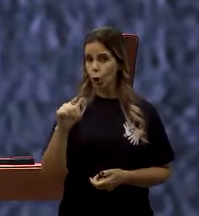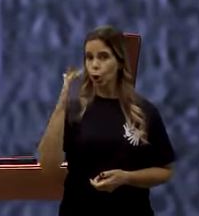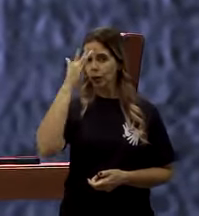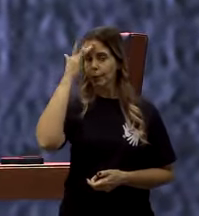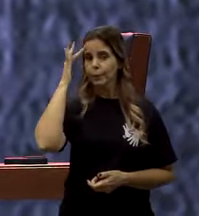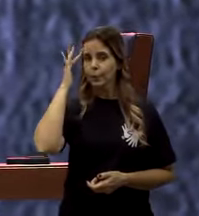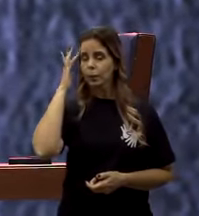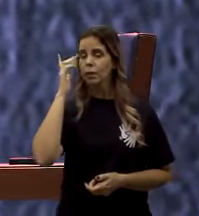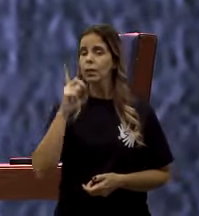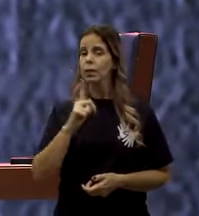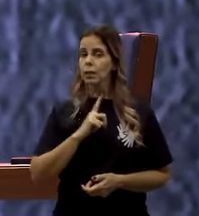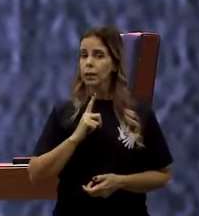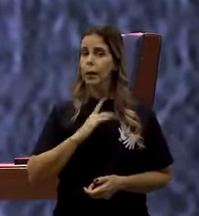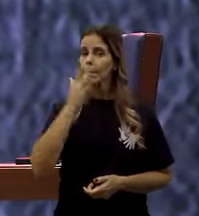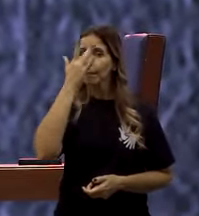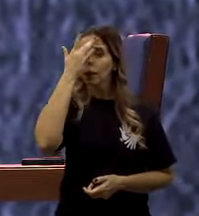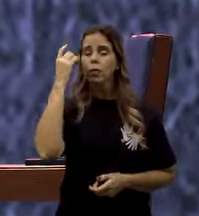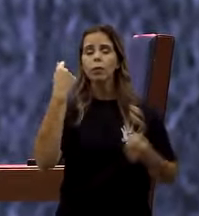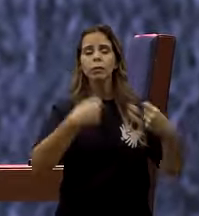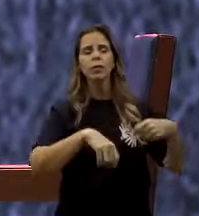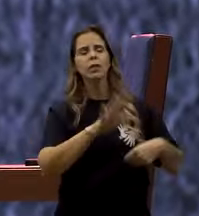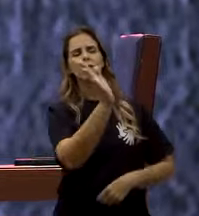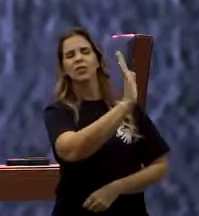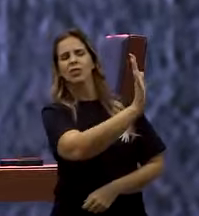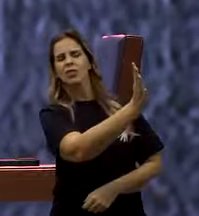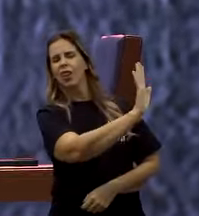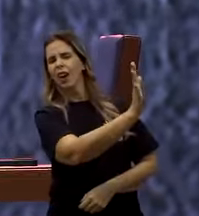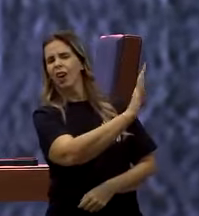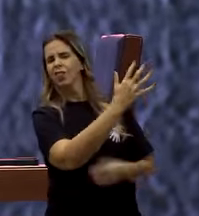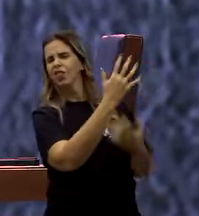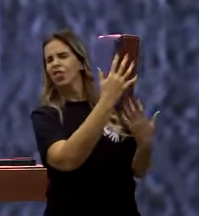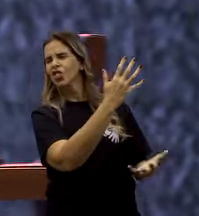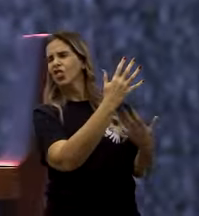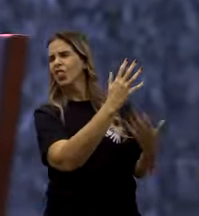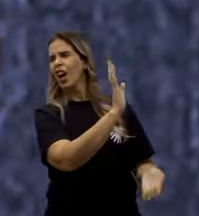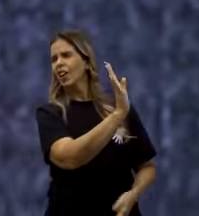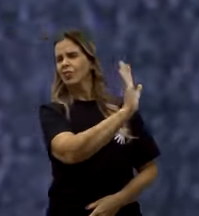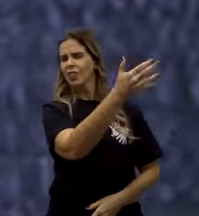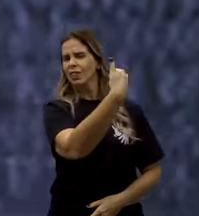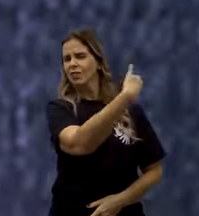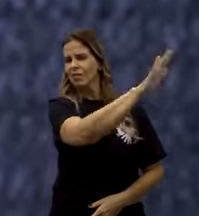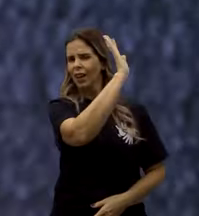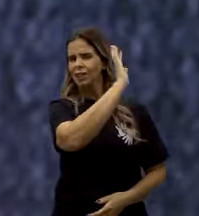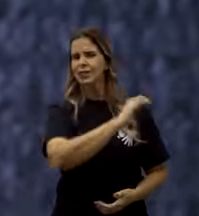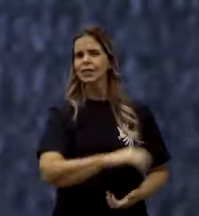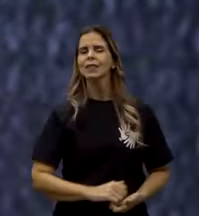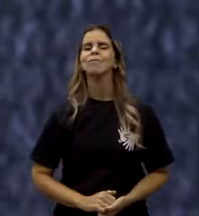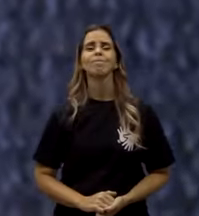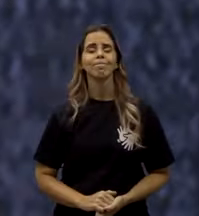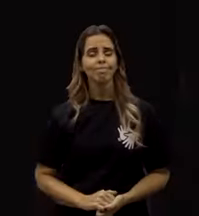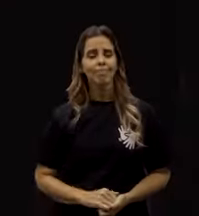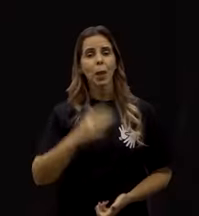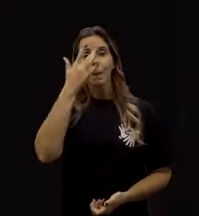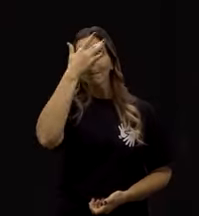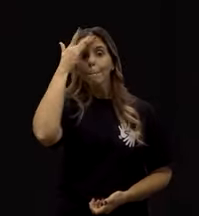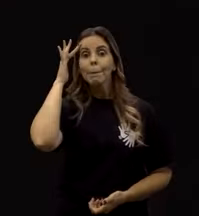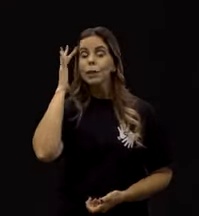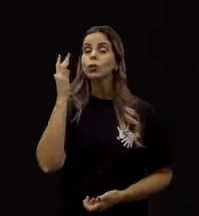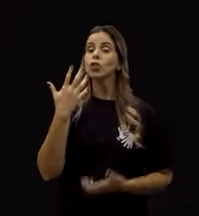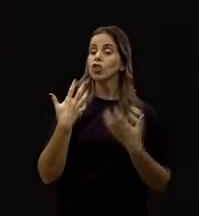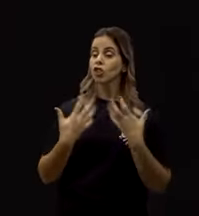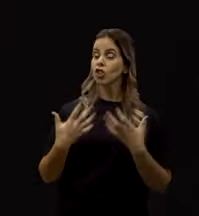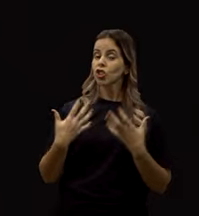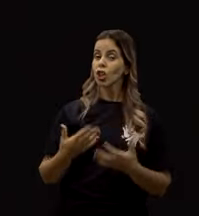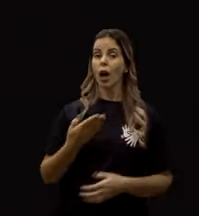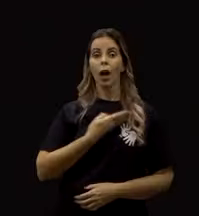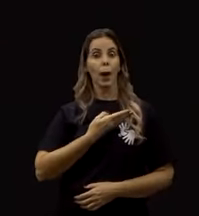um monte de gente que você tem que dar tchau tchau chato para caramba chato um monte de gente chata que tá na sua no seu se